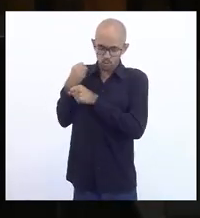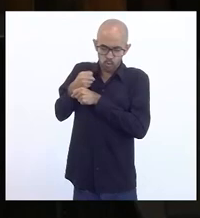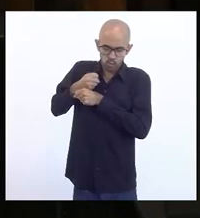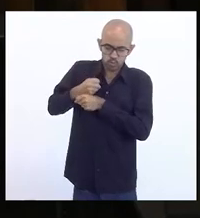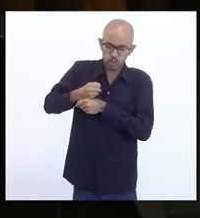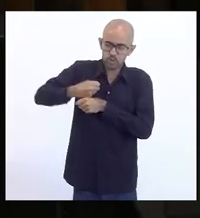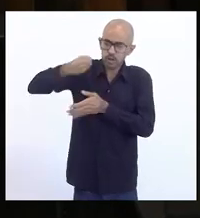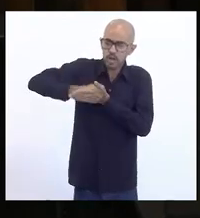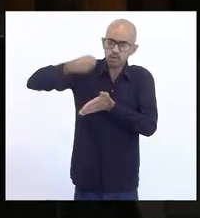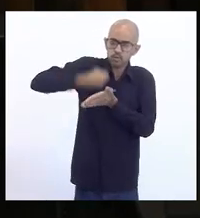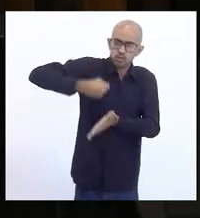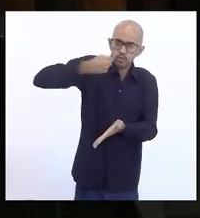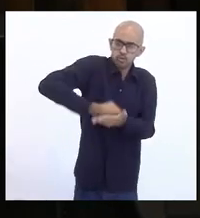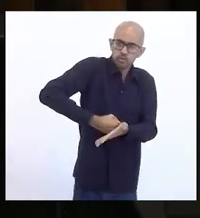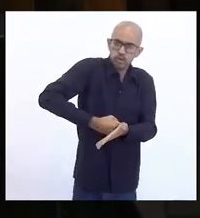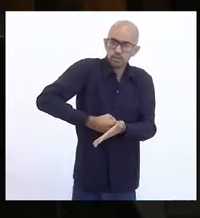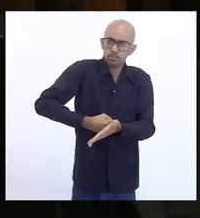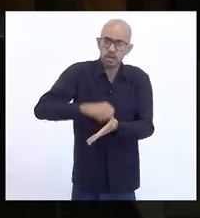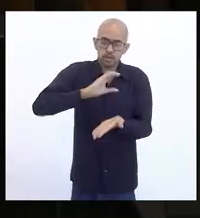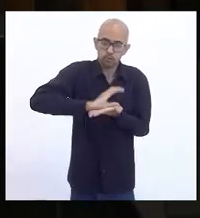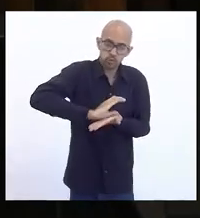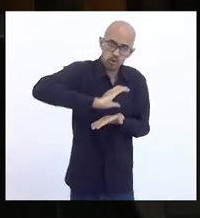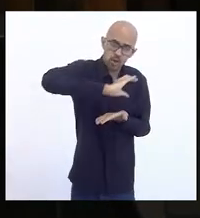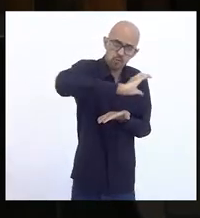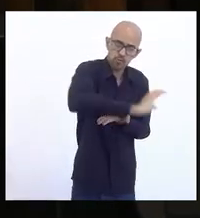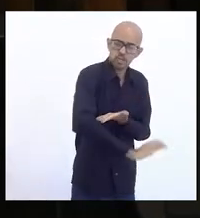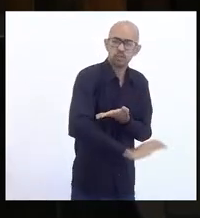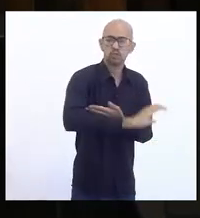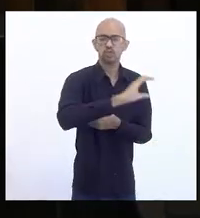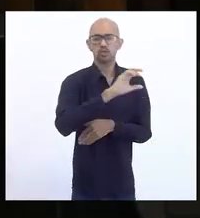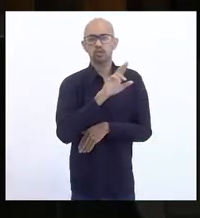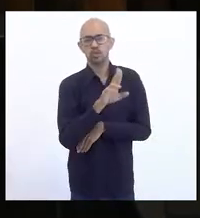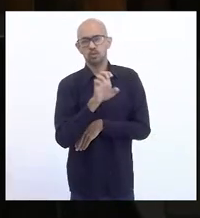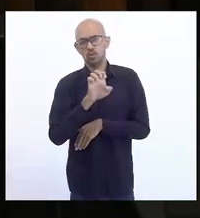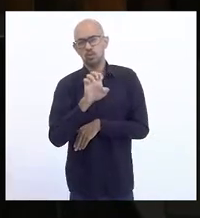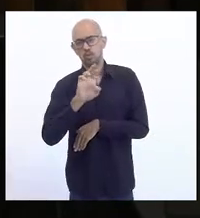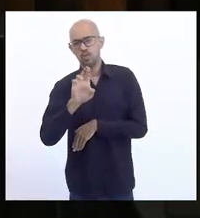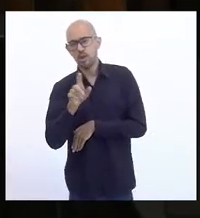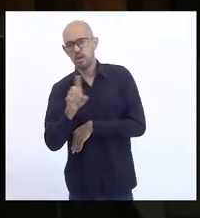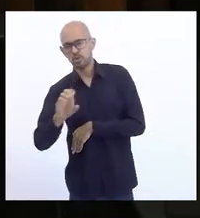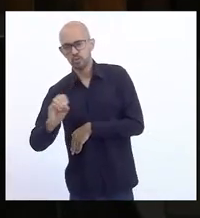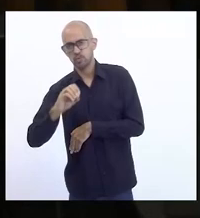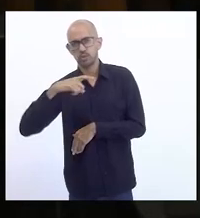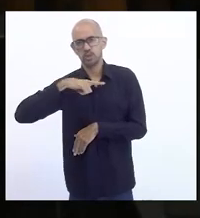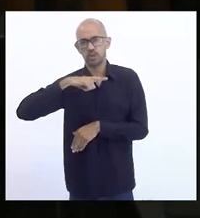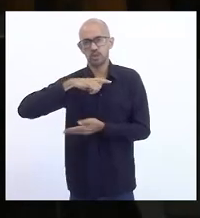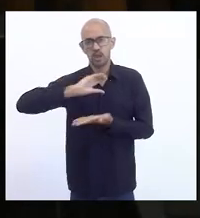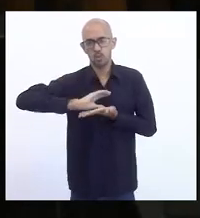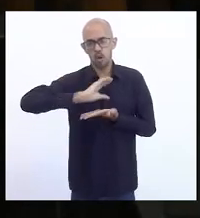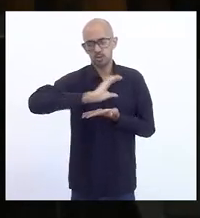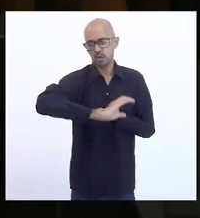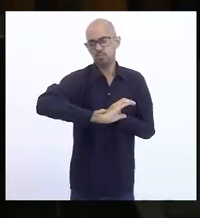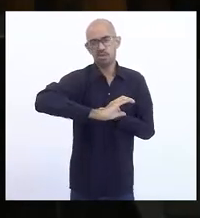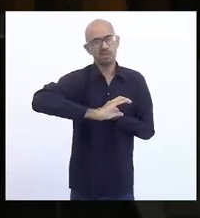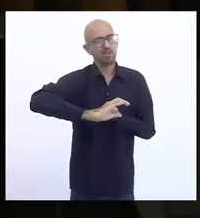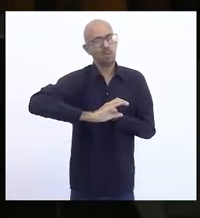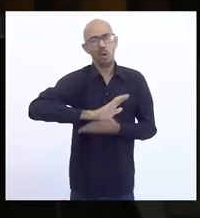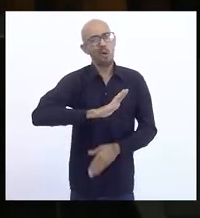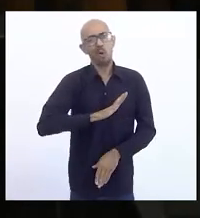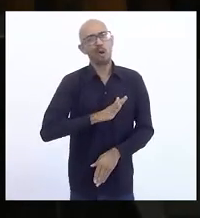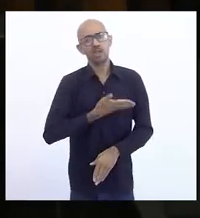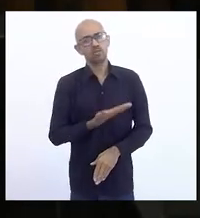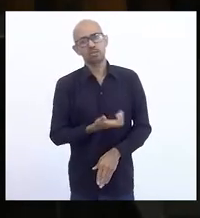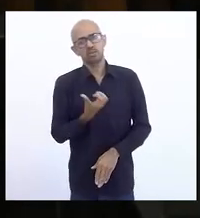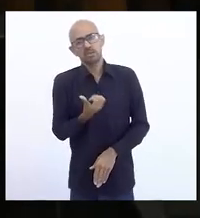lutas para que fosse investido na UESO, que tem um orçamento ridículo de